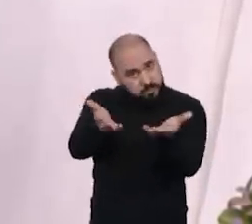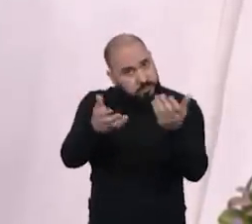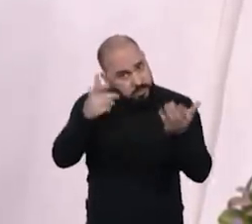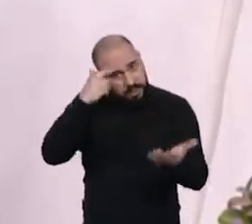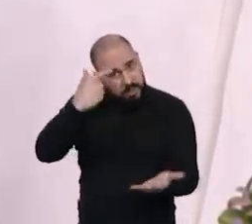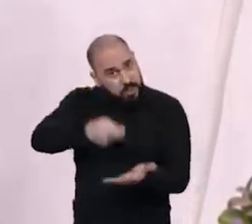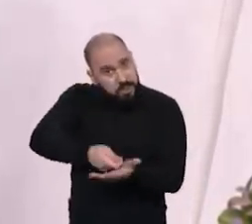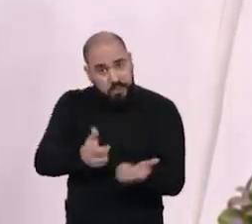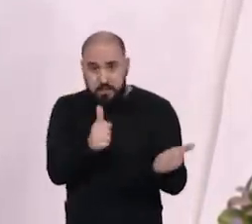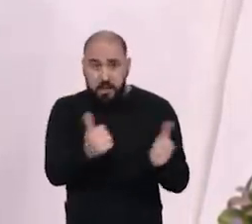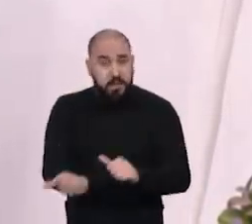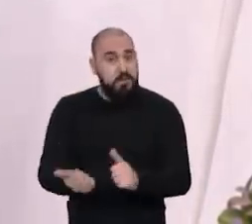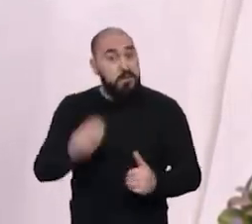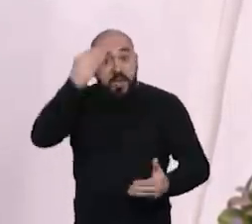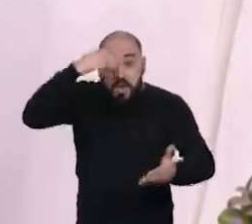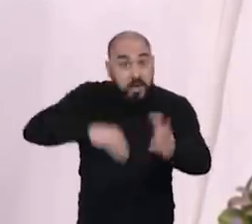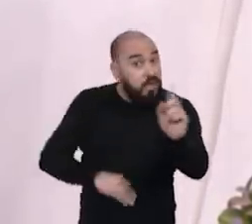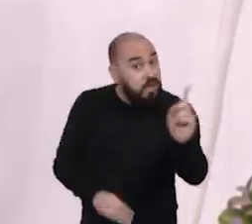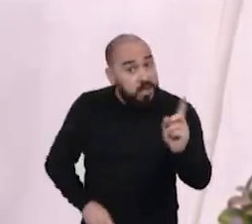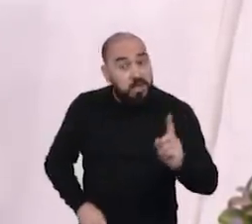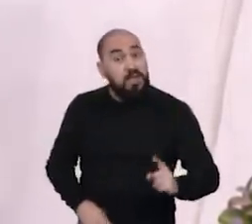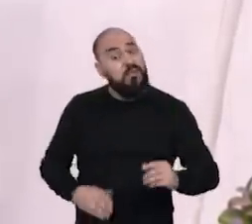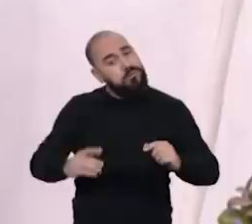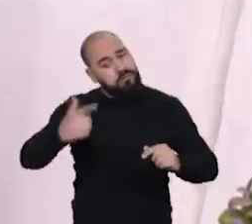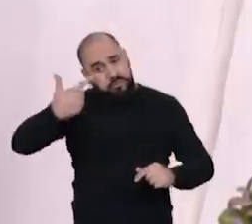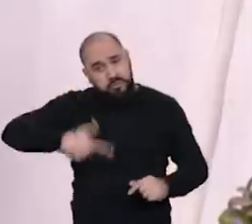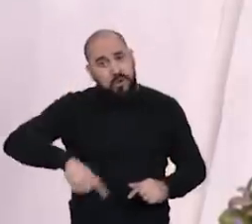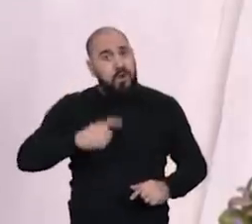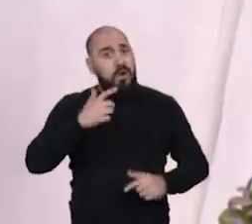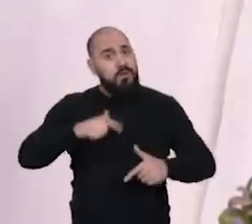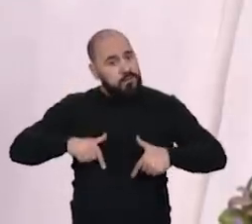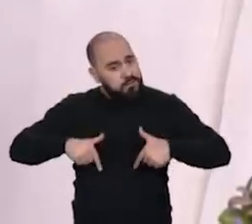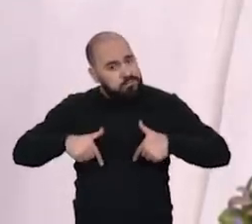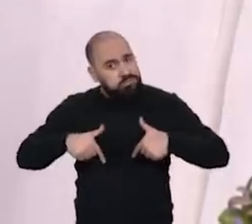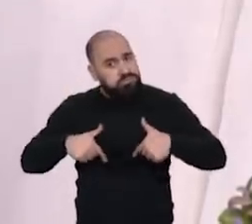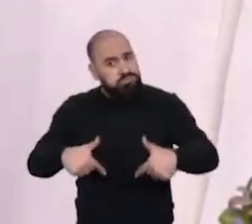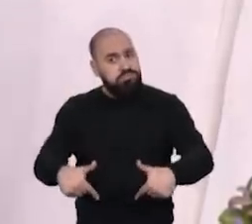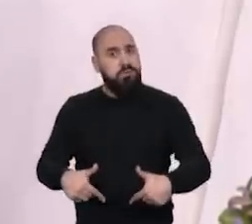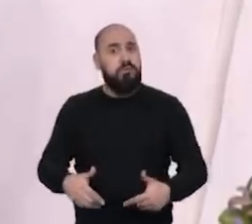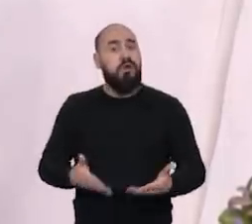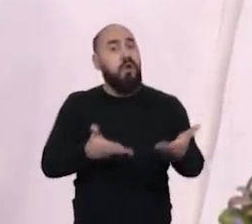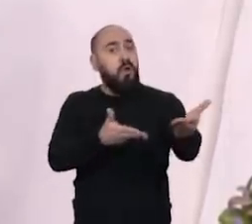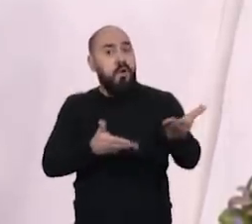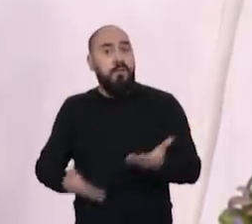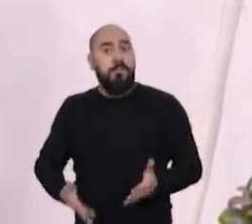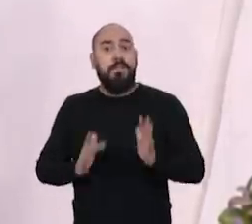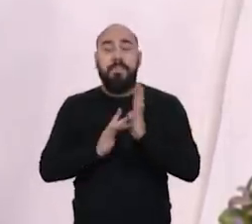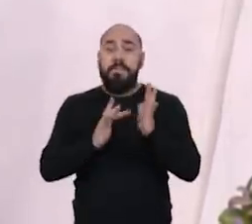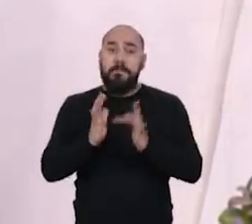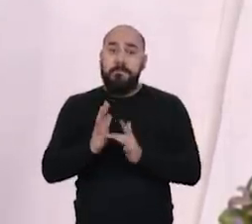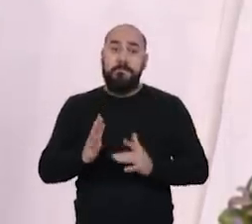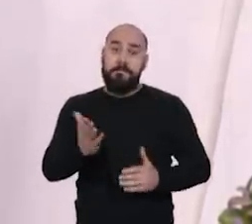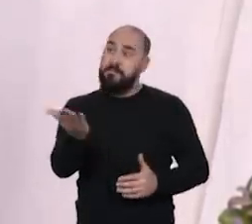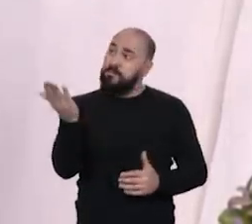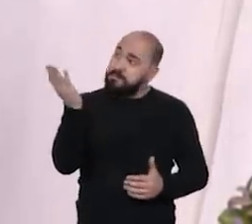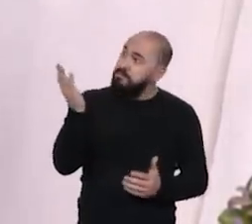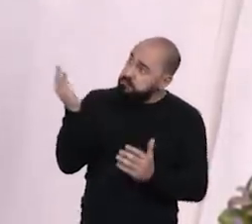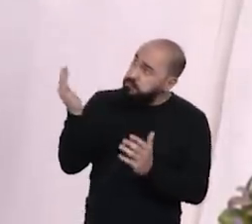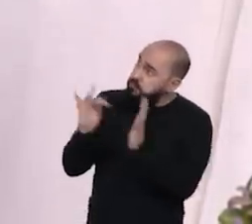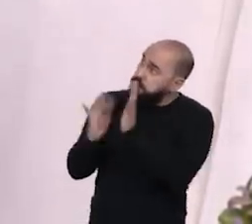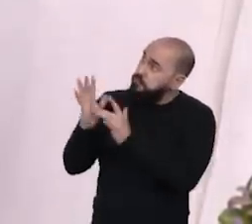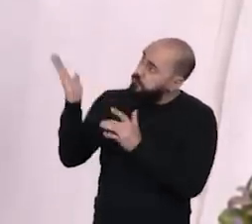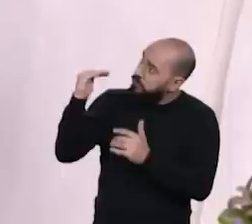Não desista. Insista mais um pouco. Convide a Jesus para morar no seu